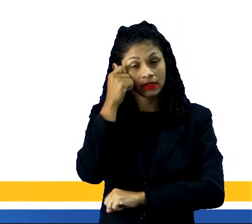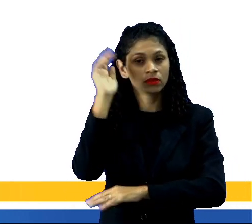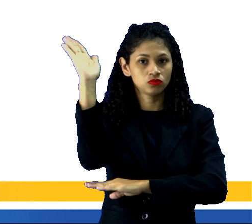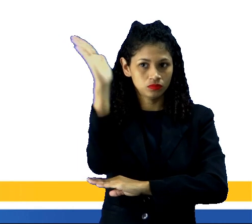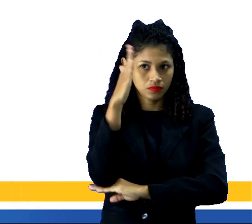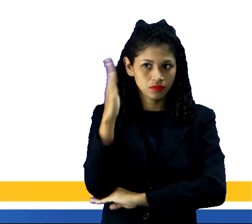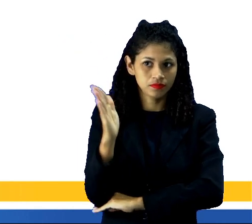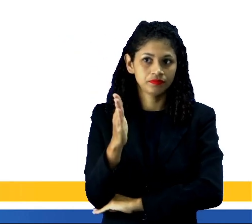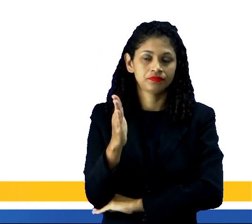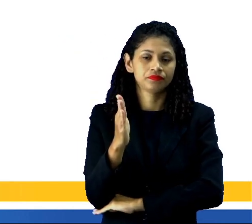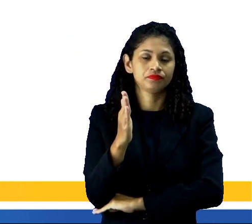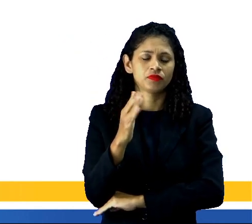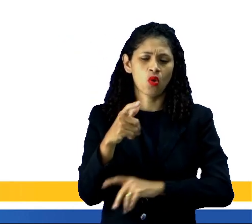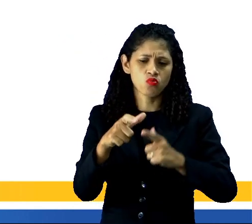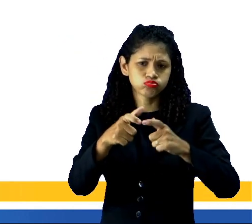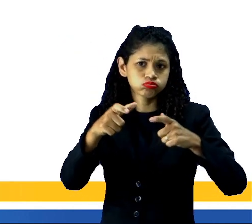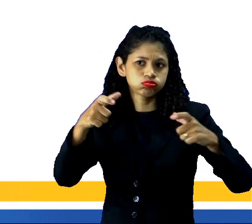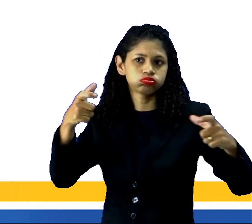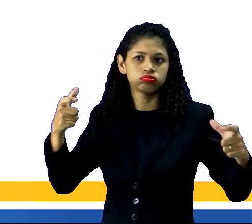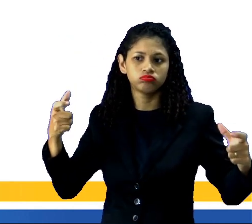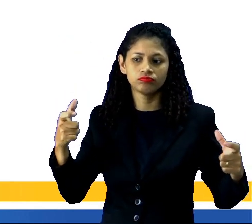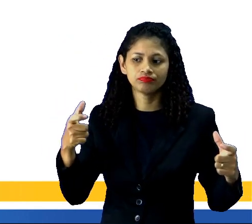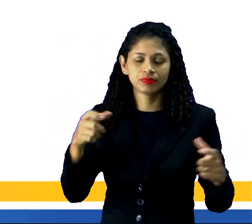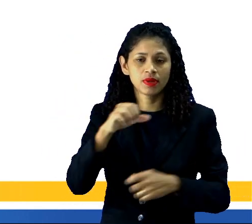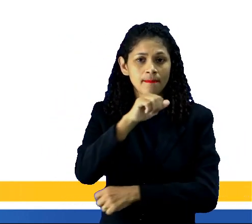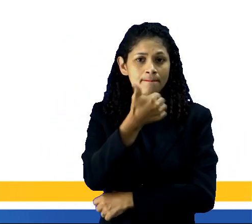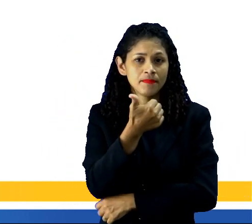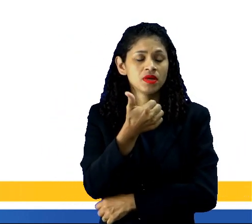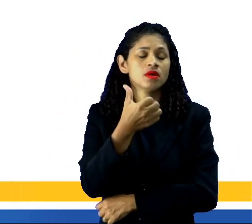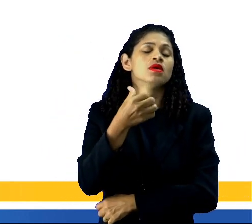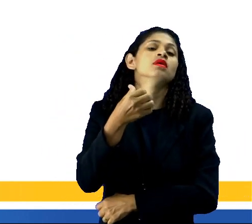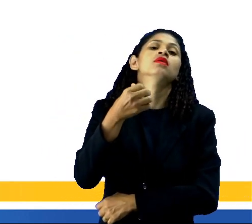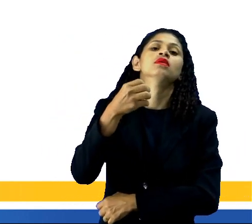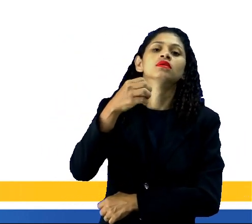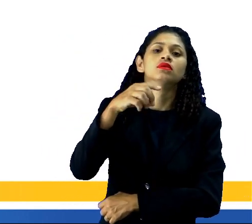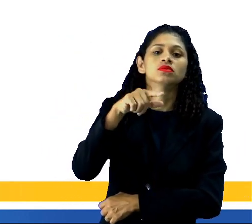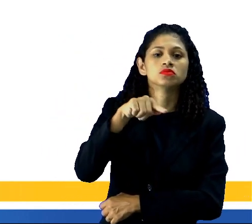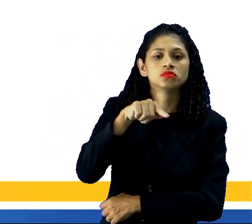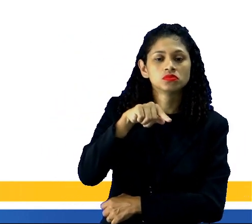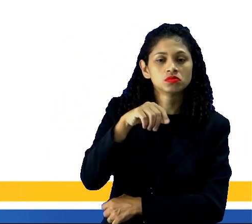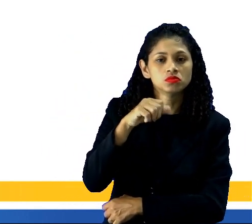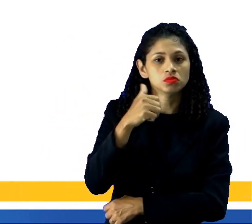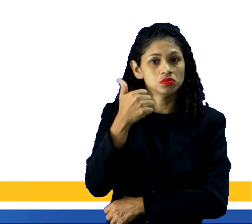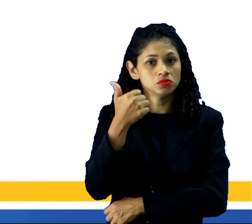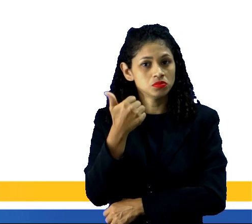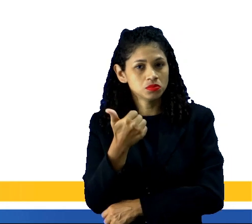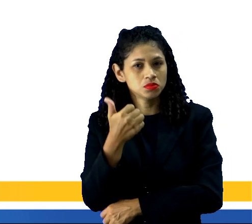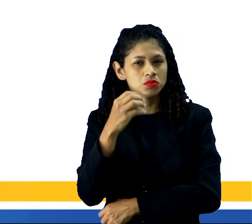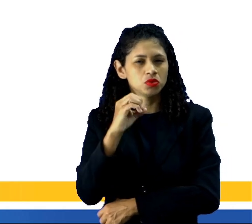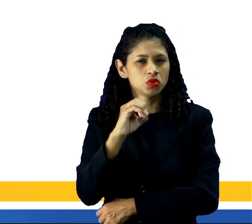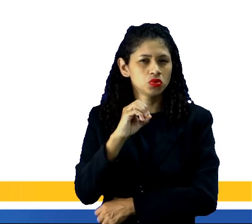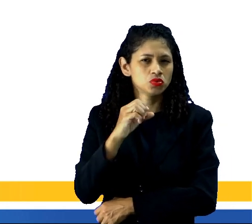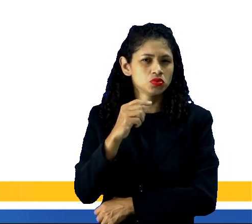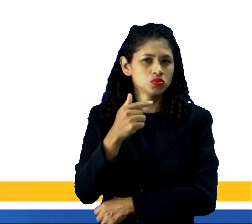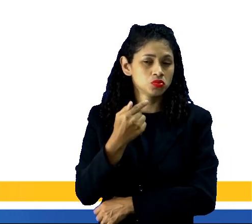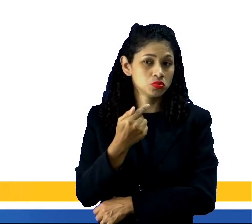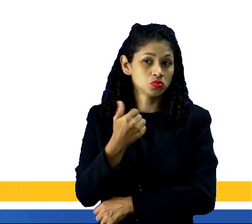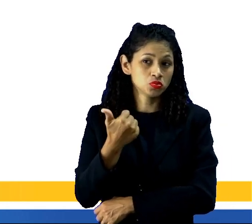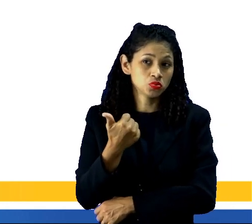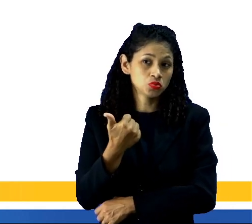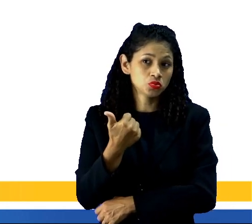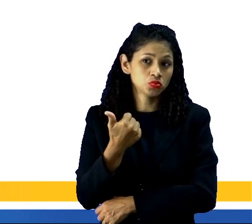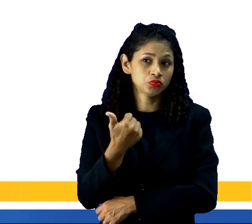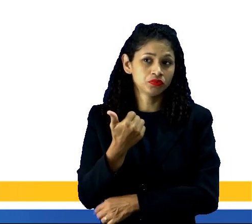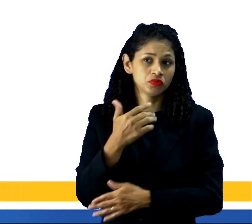né? A gente tem aí 1701, né, 1710, e aí a gente observa no